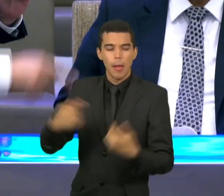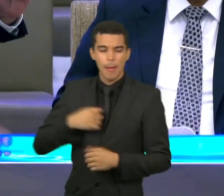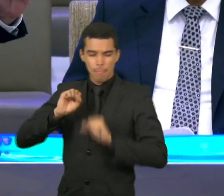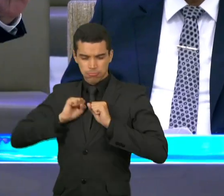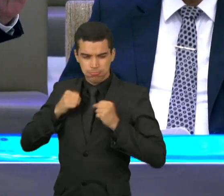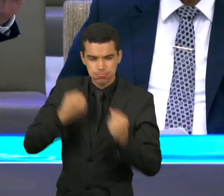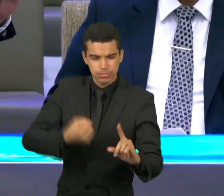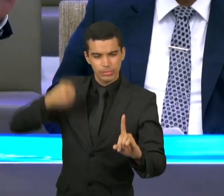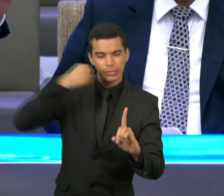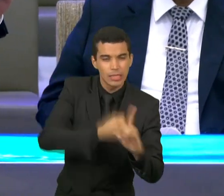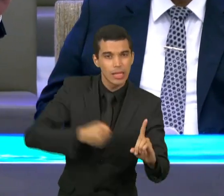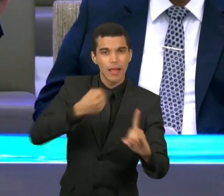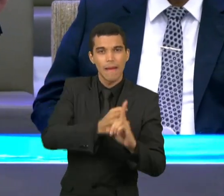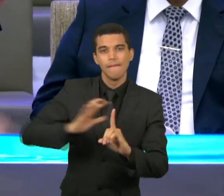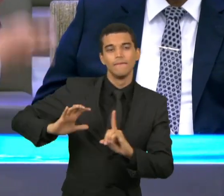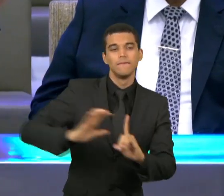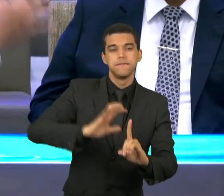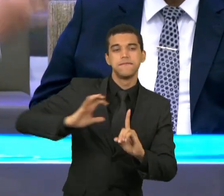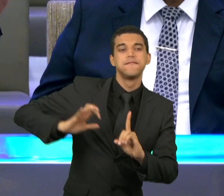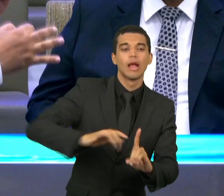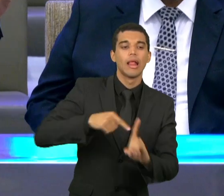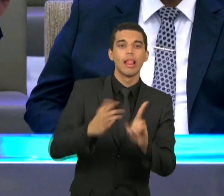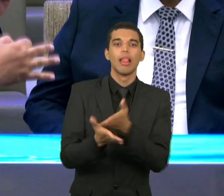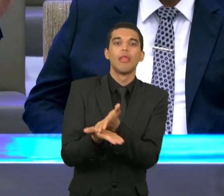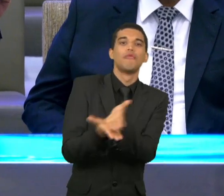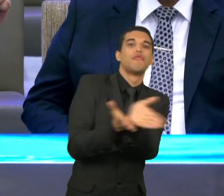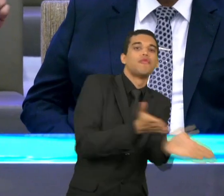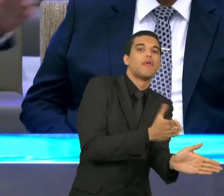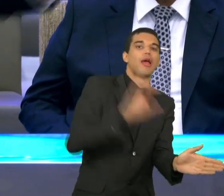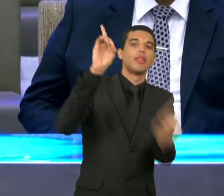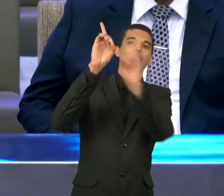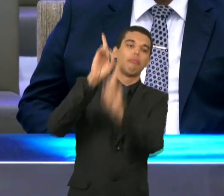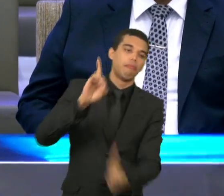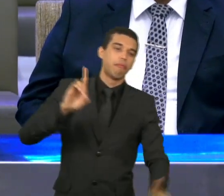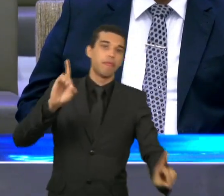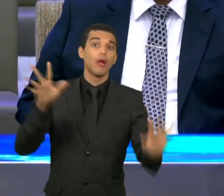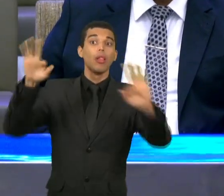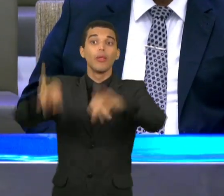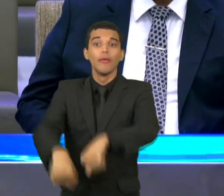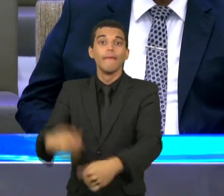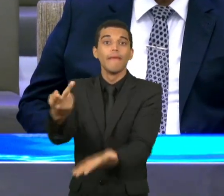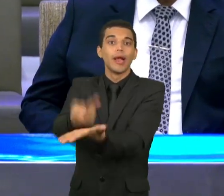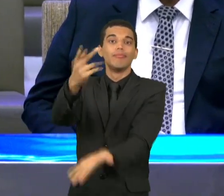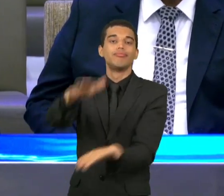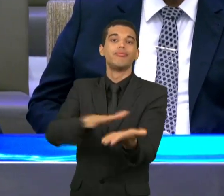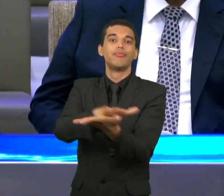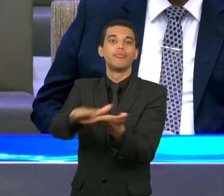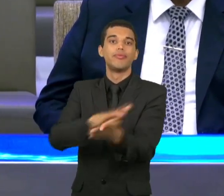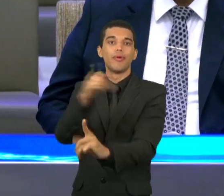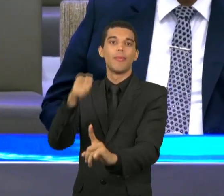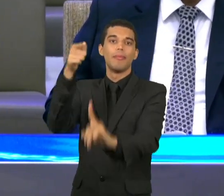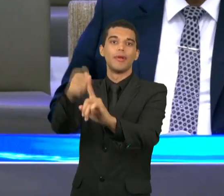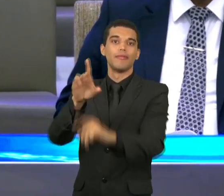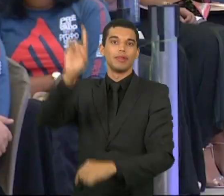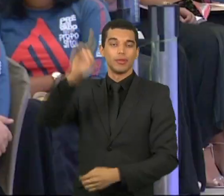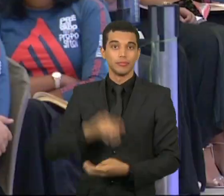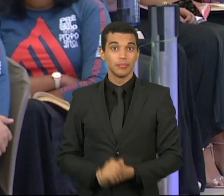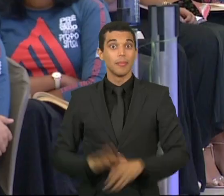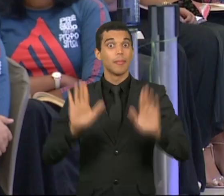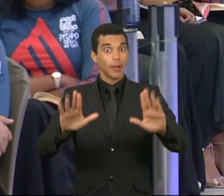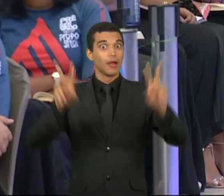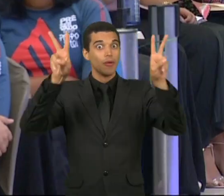que o propósito não aconteça. O tema deste congresso é: Deus vai preservar você para que